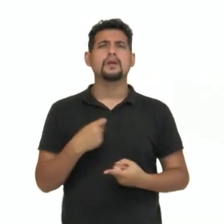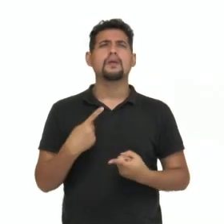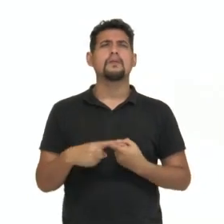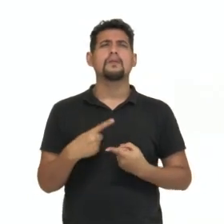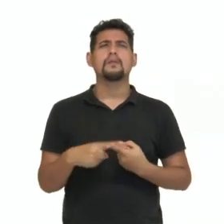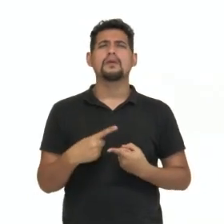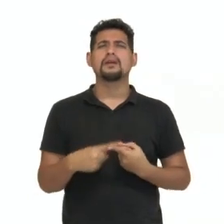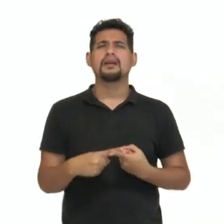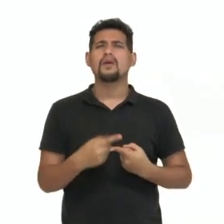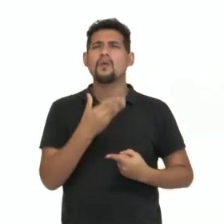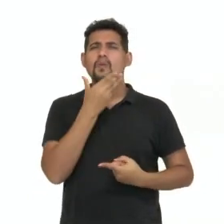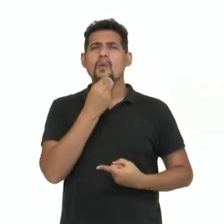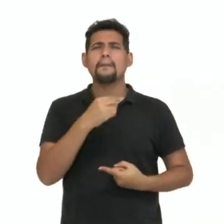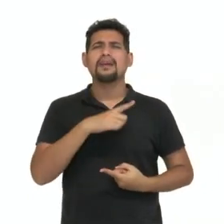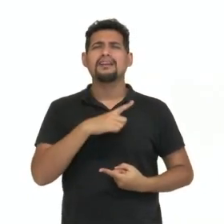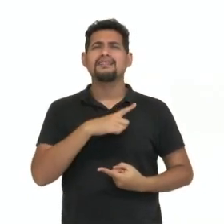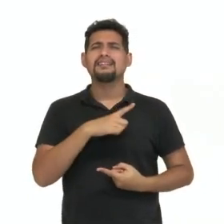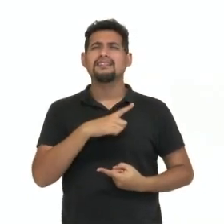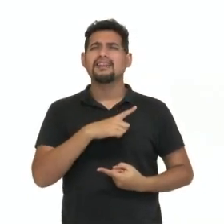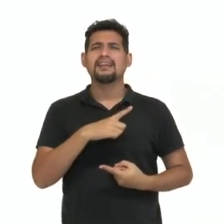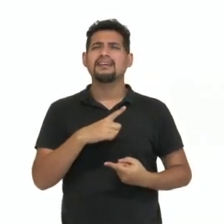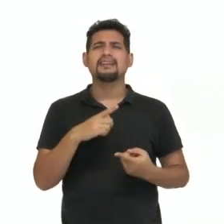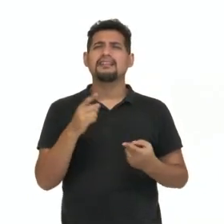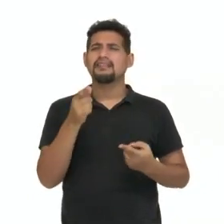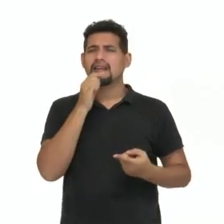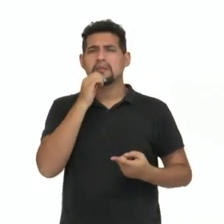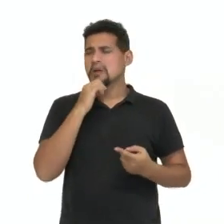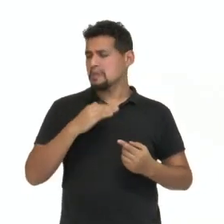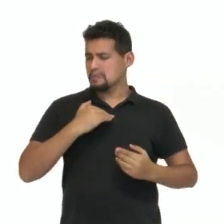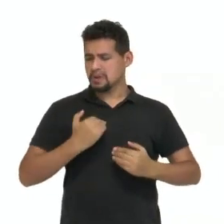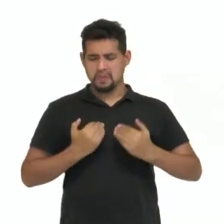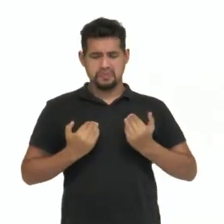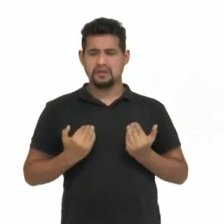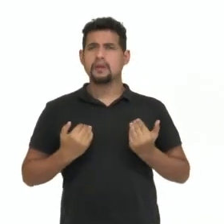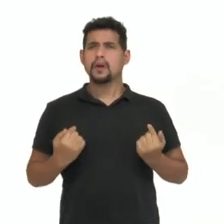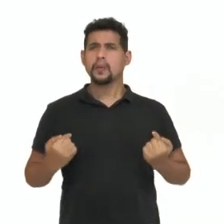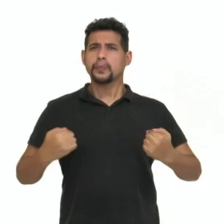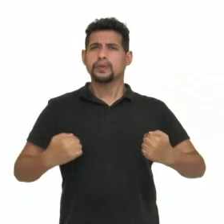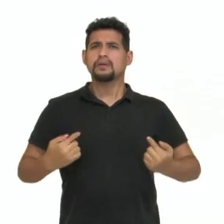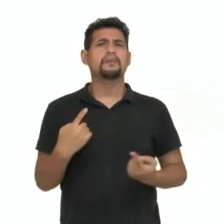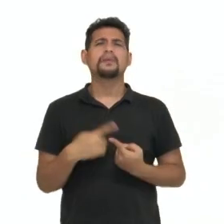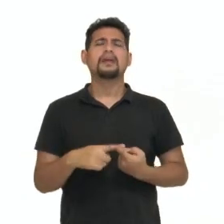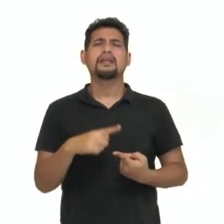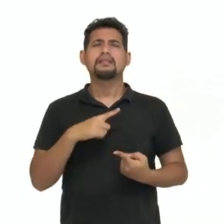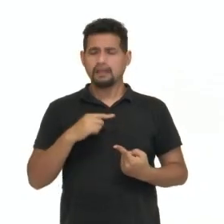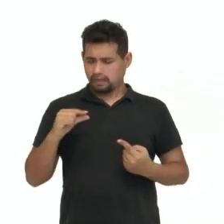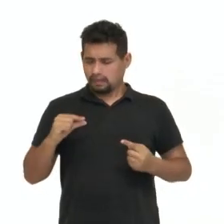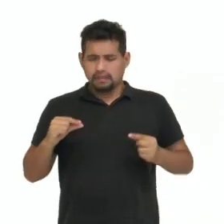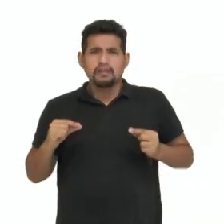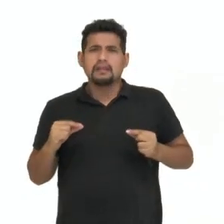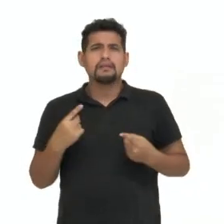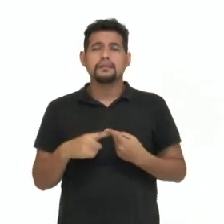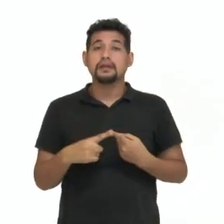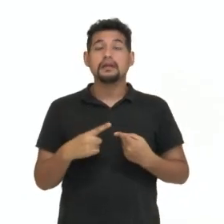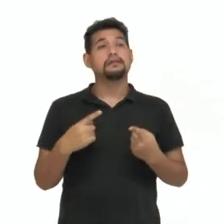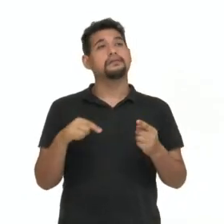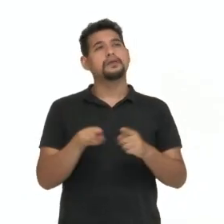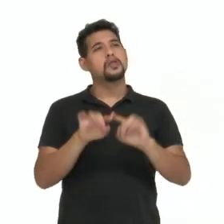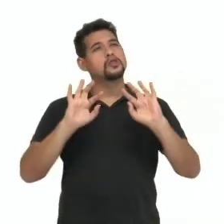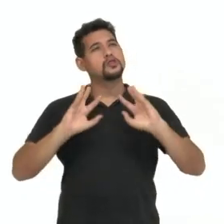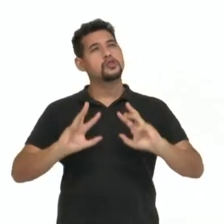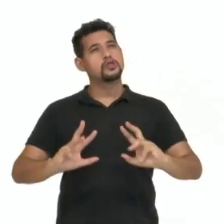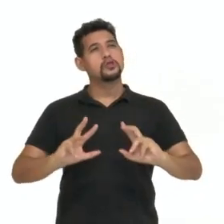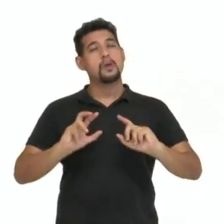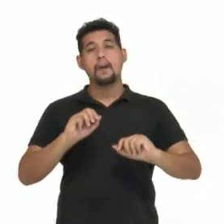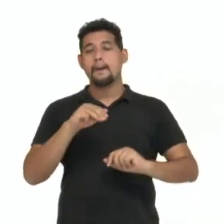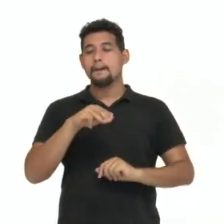tem mamilos? Porque todo mamífero, seja macho ou fêmea, tem glândulas especializadas na produção do leite. No